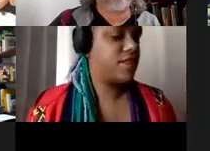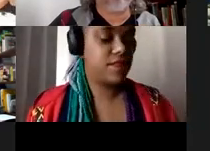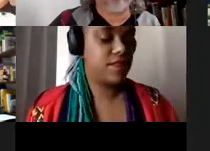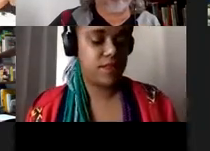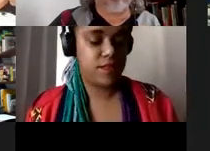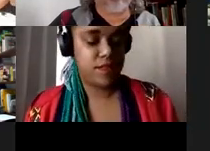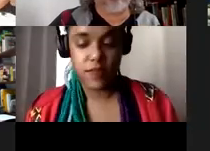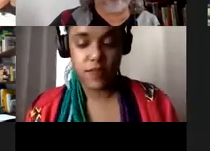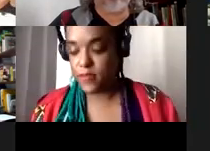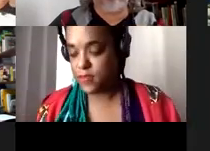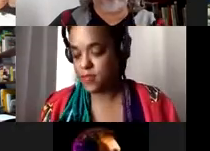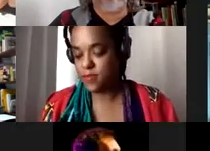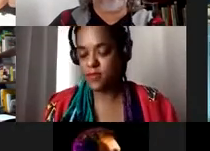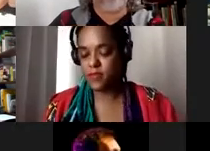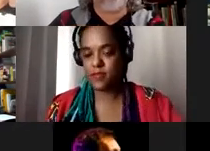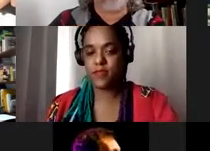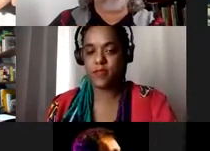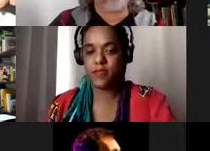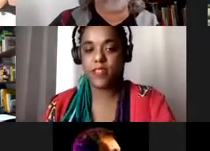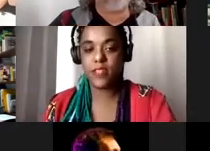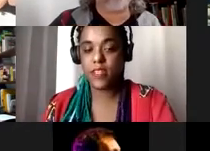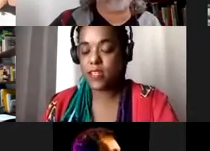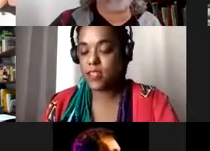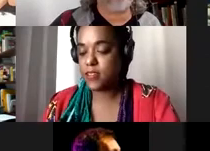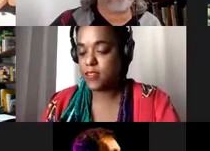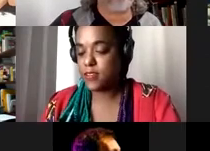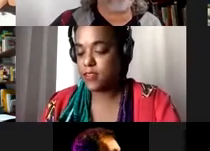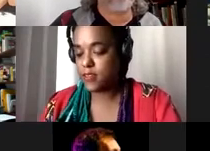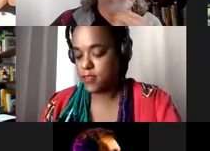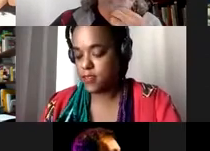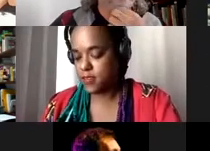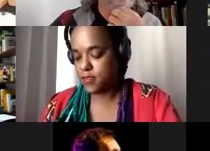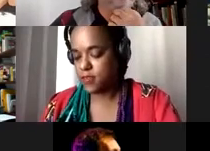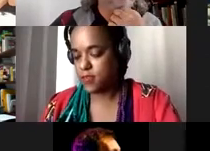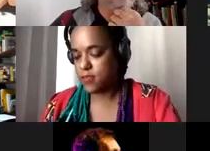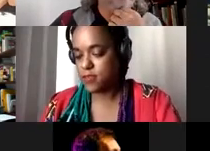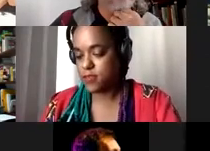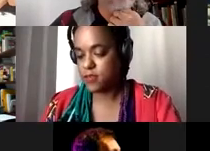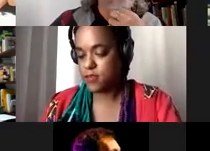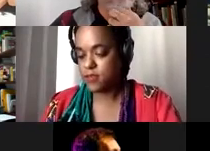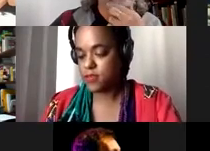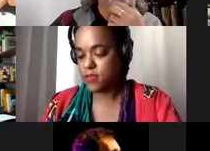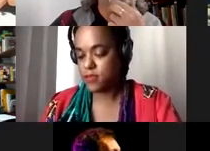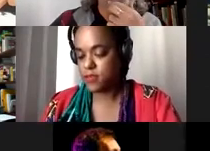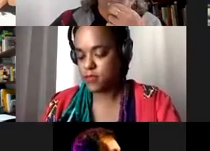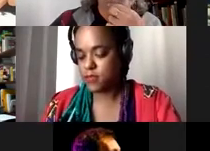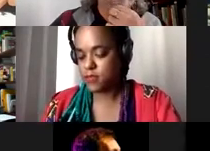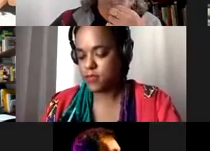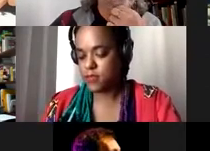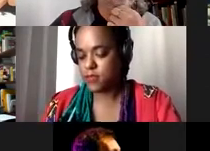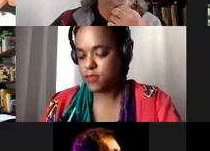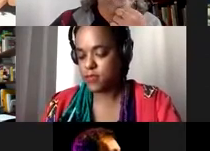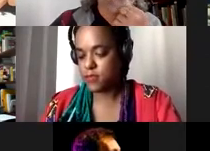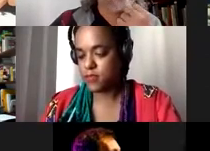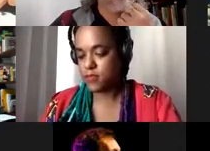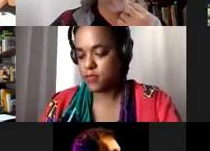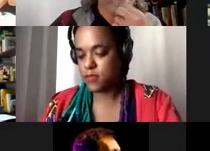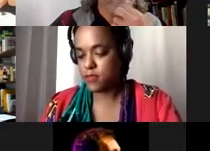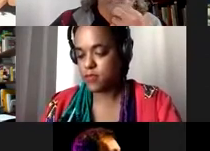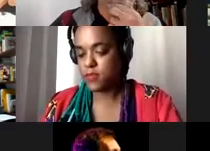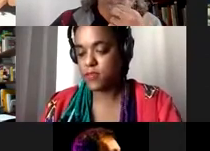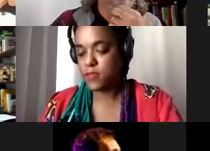são instituições que a gente tem um carinho muito especial, não só porque em algum momento passamos pelos bancos